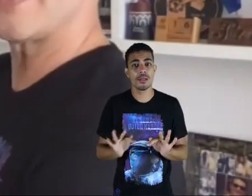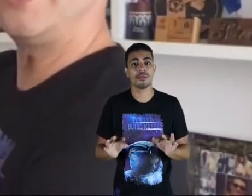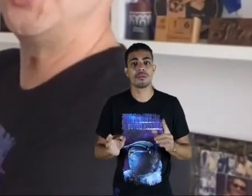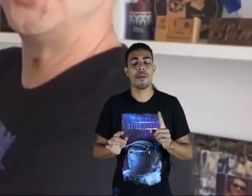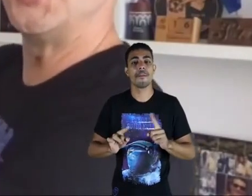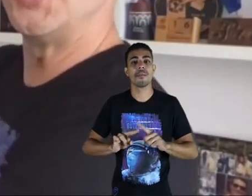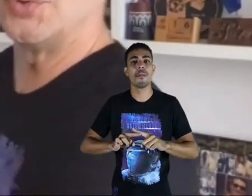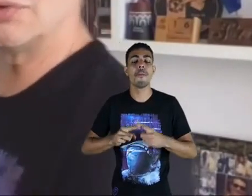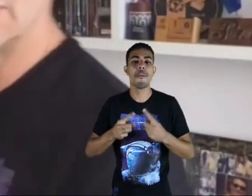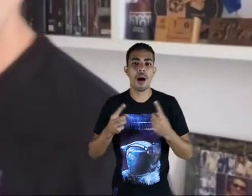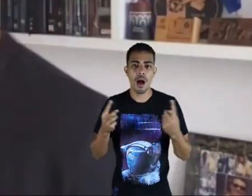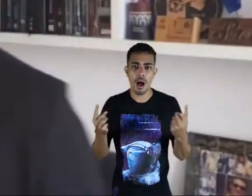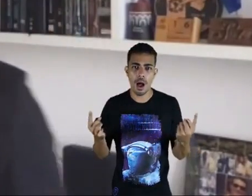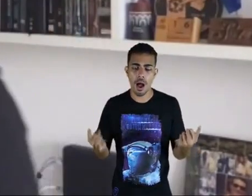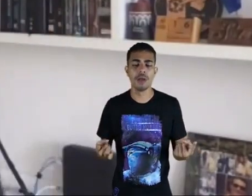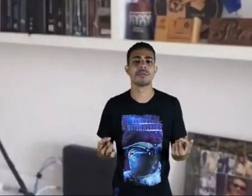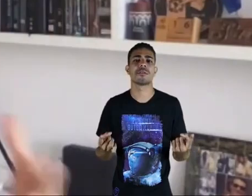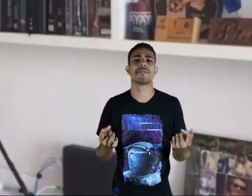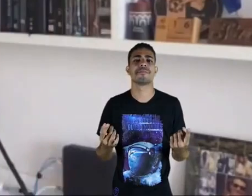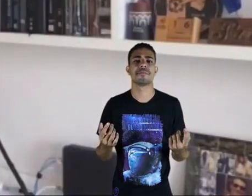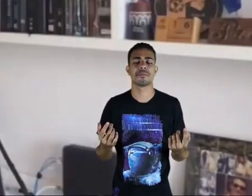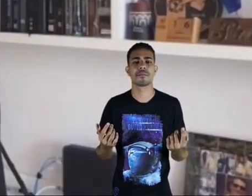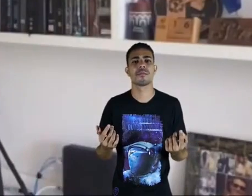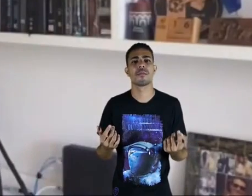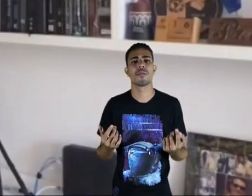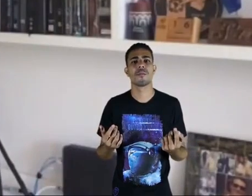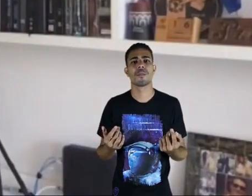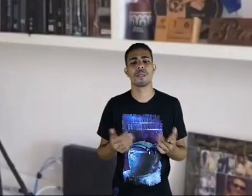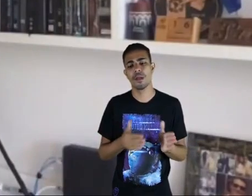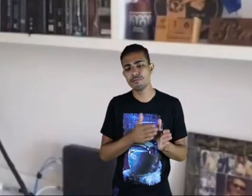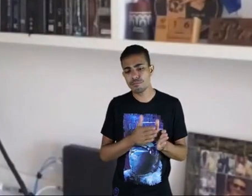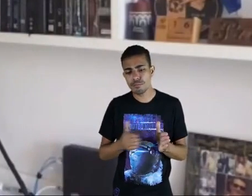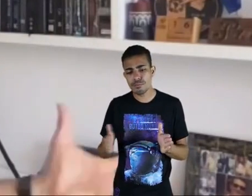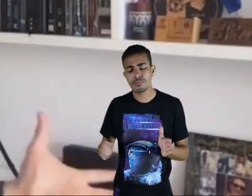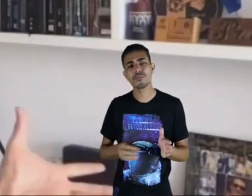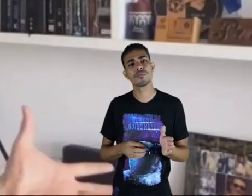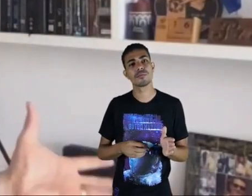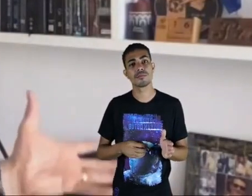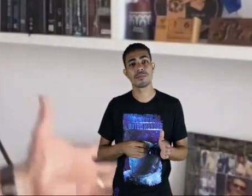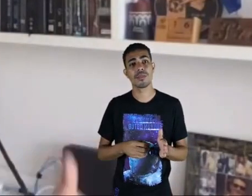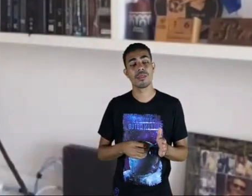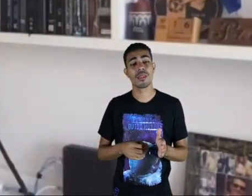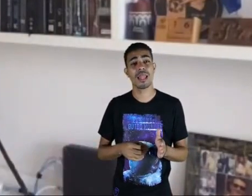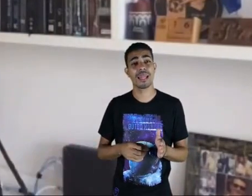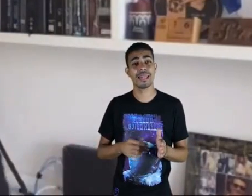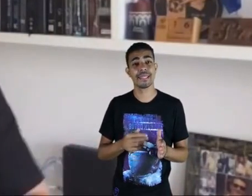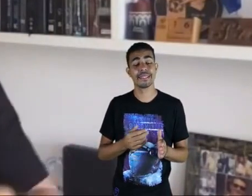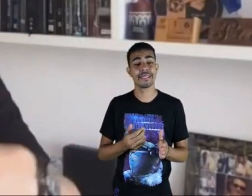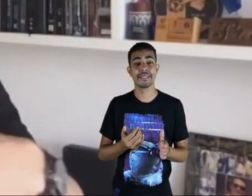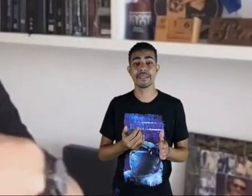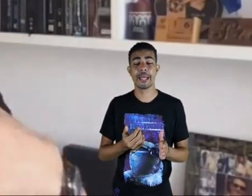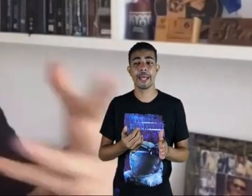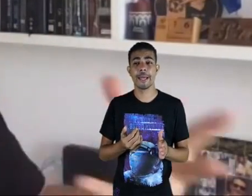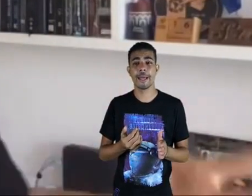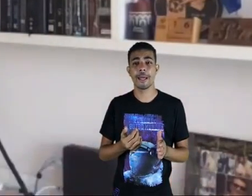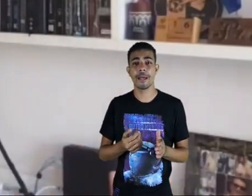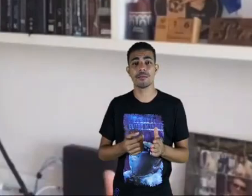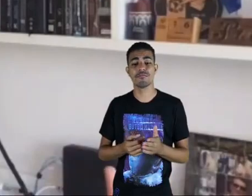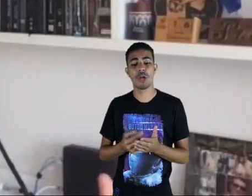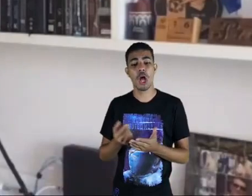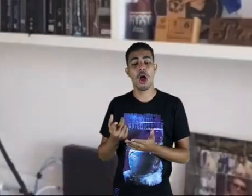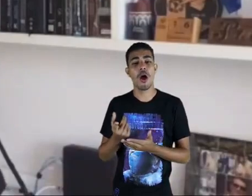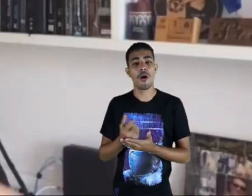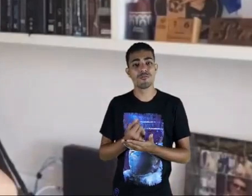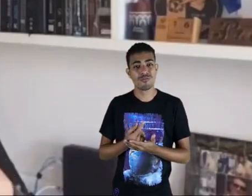feliz pensando no futuro, custando, como custou para Abel, como custou para